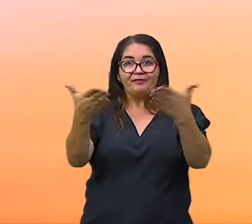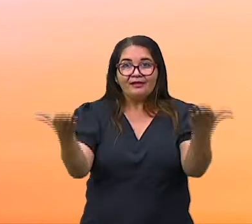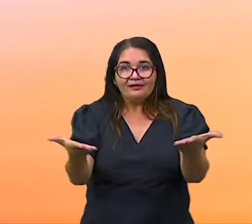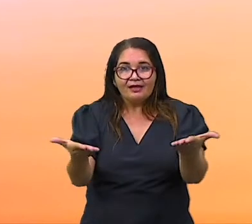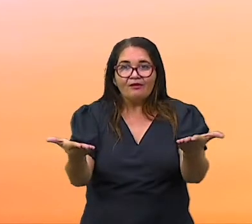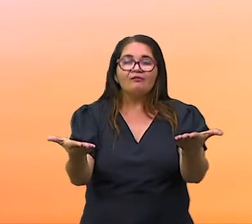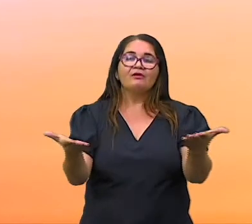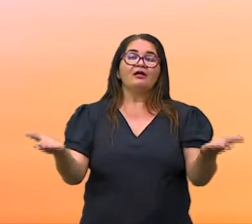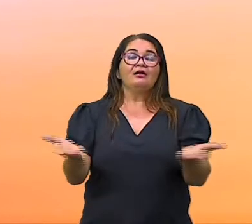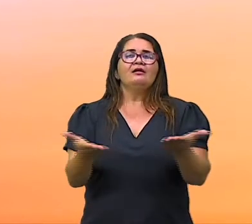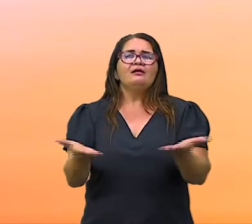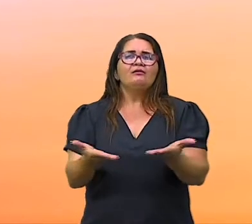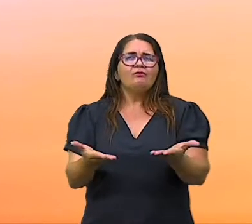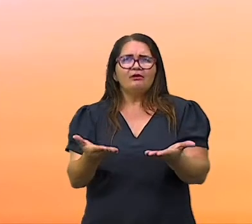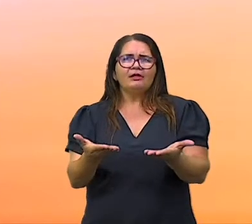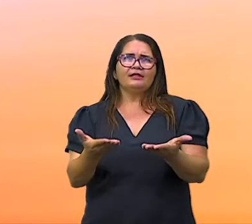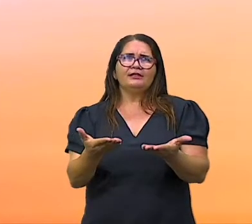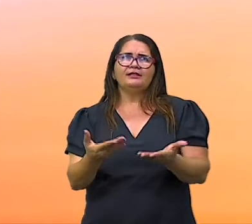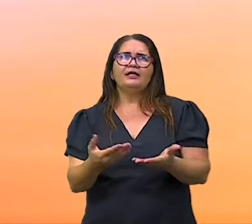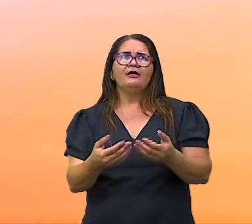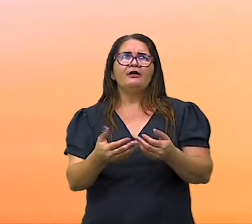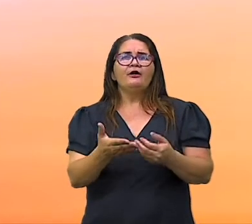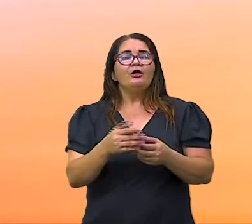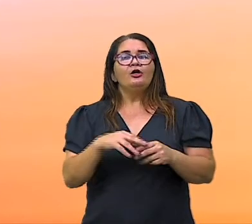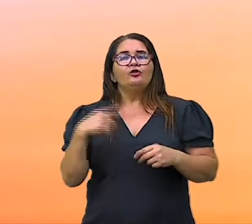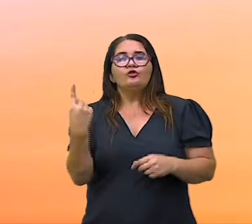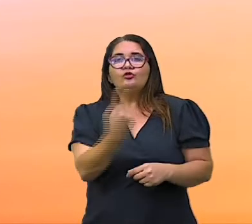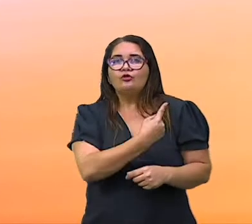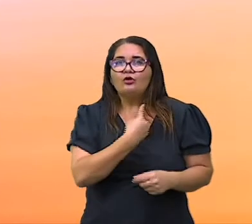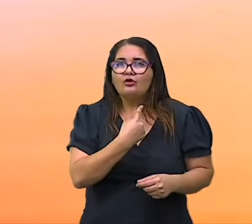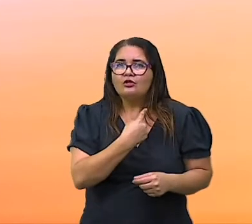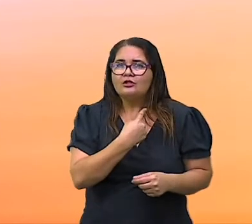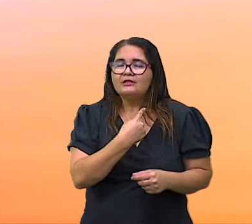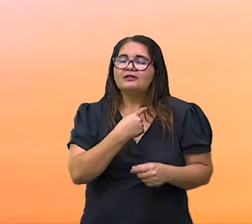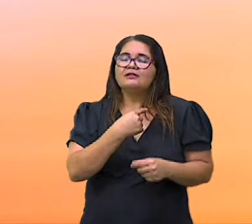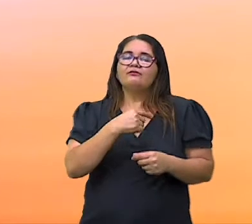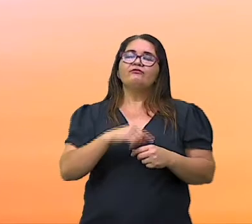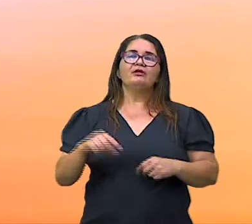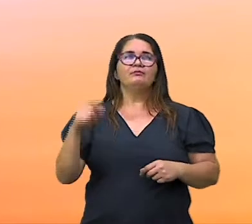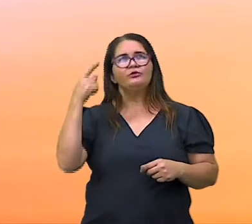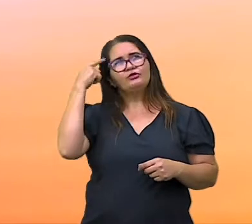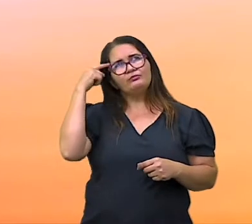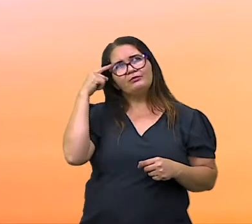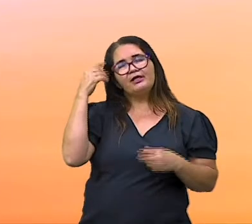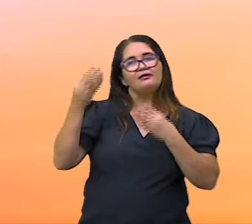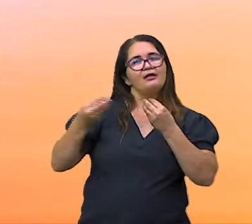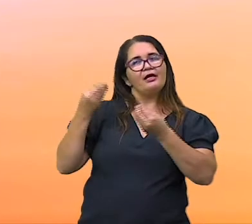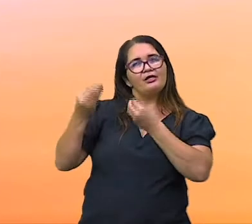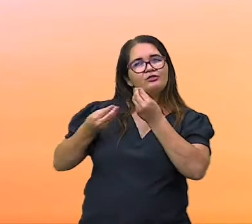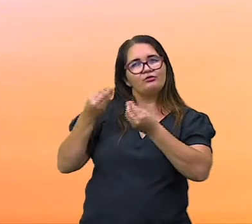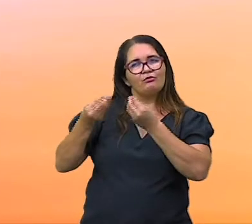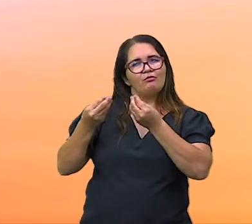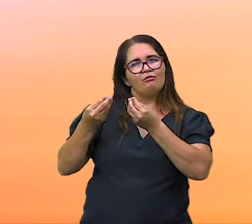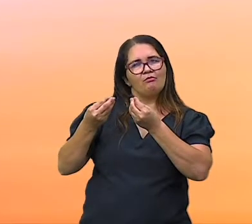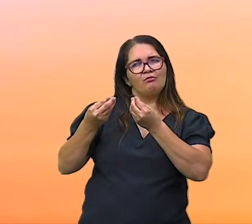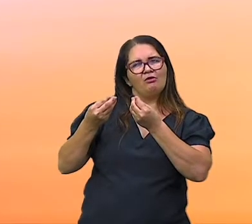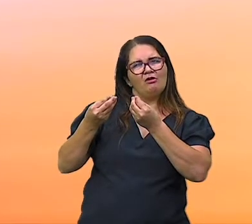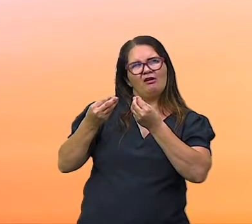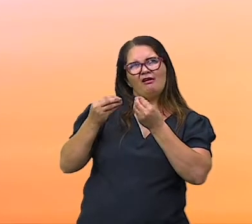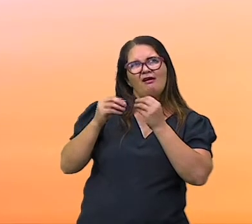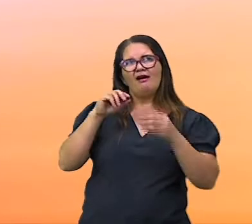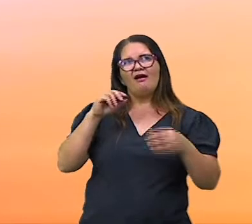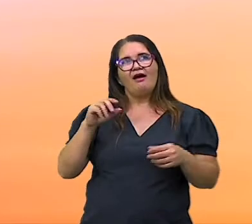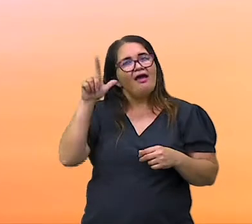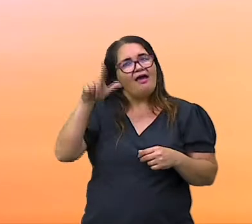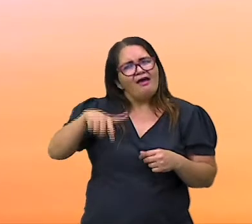como que eu posso dizer para vocês? Vamos definir claramente como que polis vem do